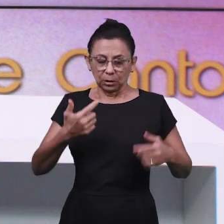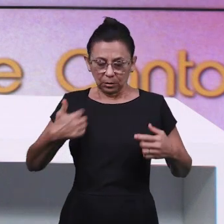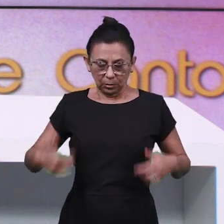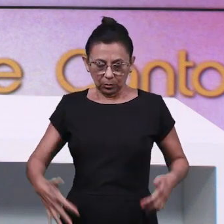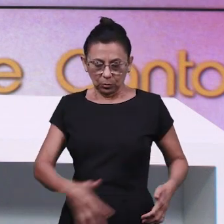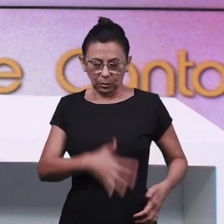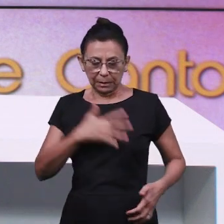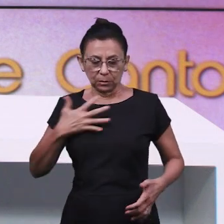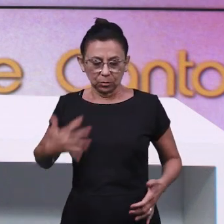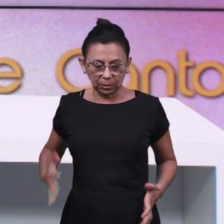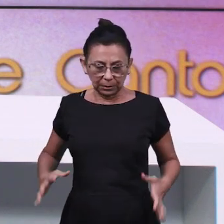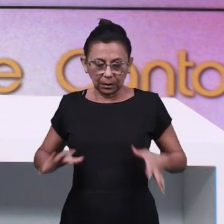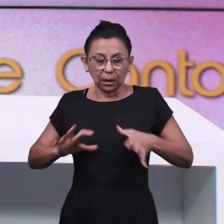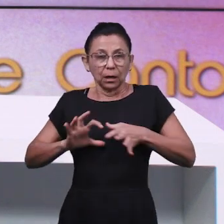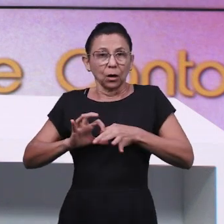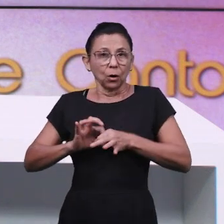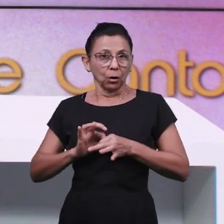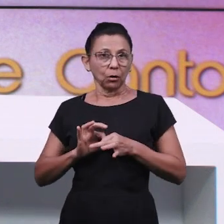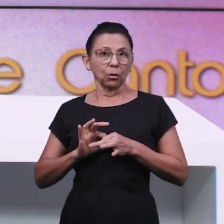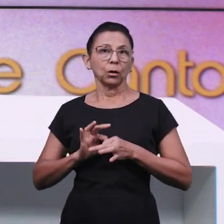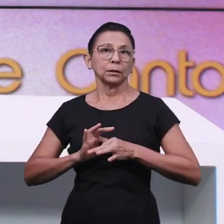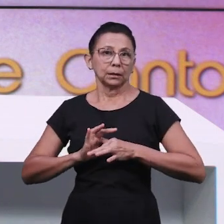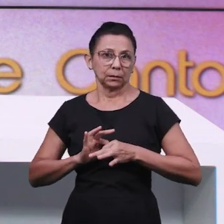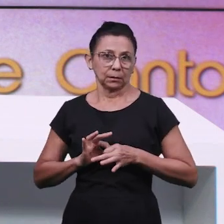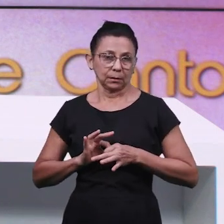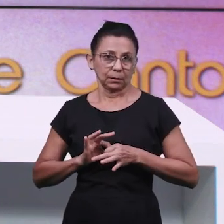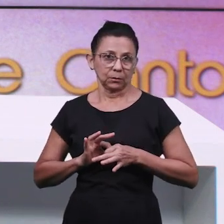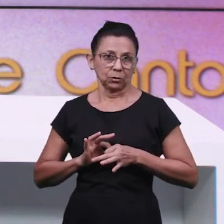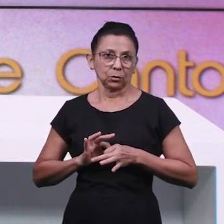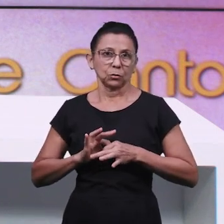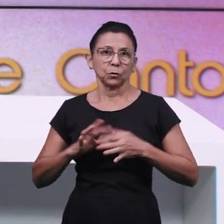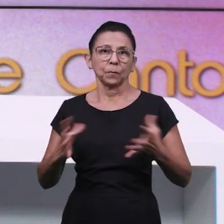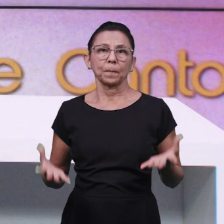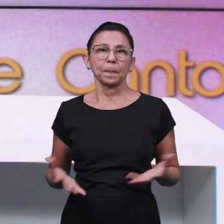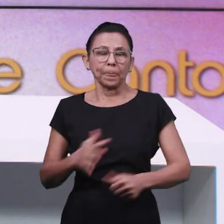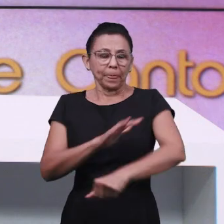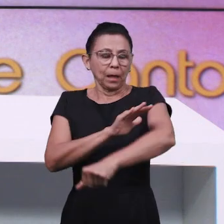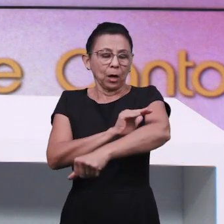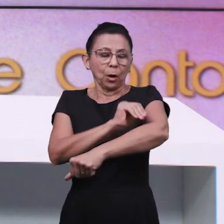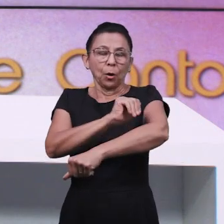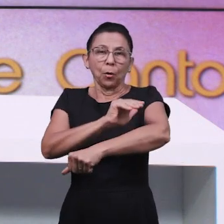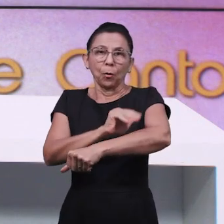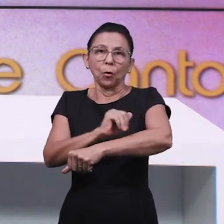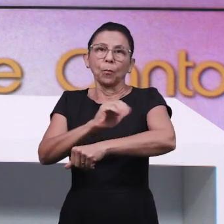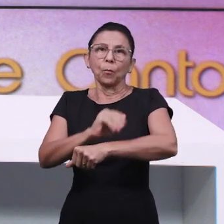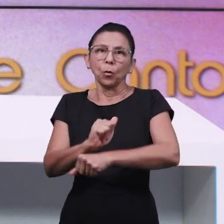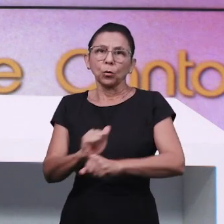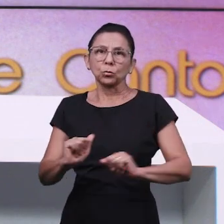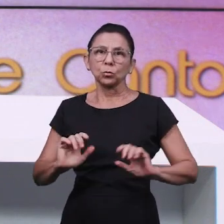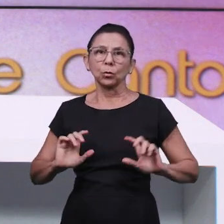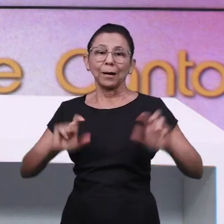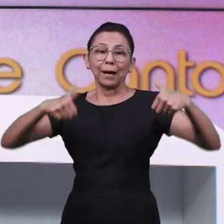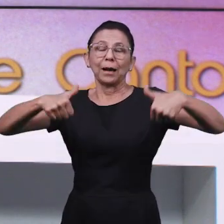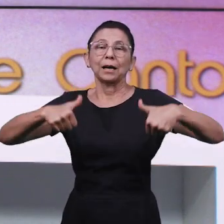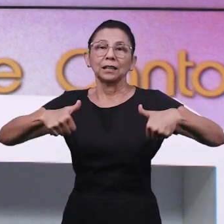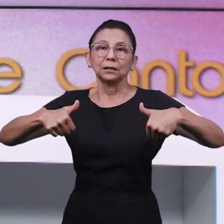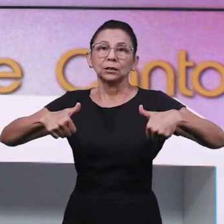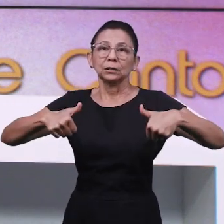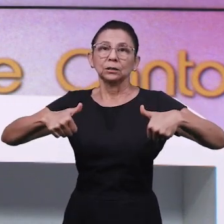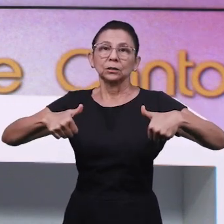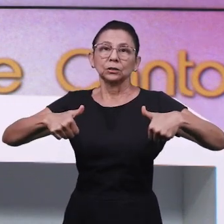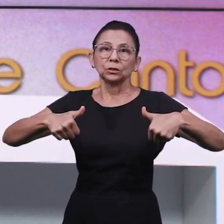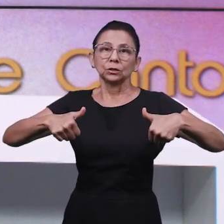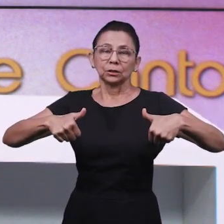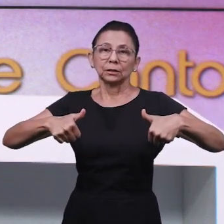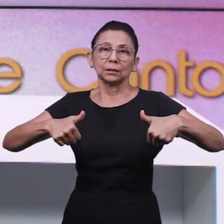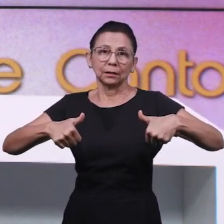isolado. Existe algo chamado reflexo mioelástico. O músculo, quando se ativa, ele também influencia no